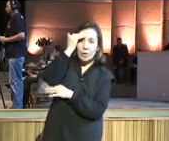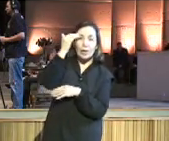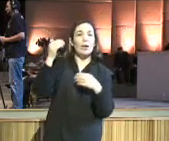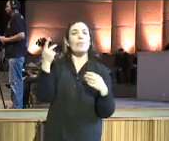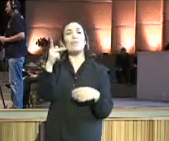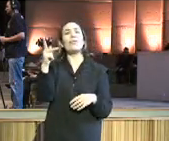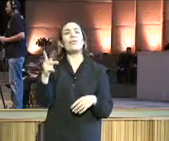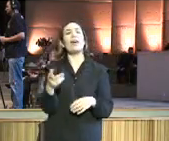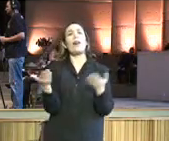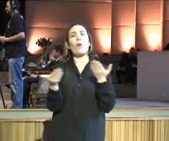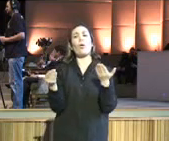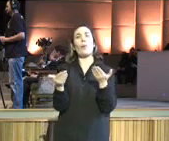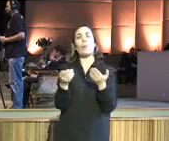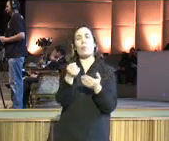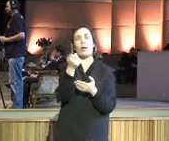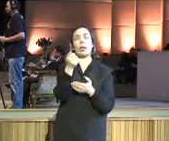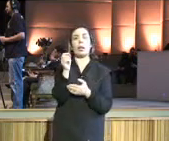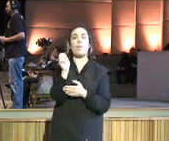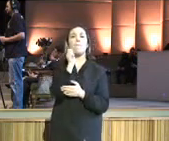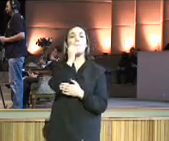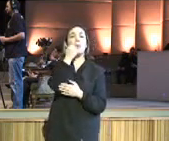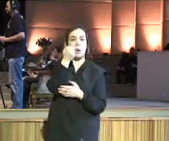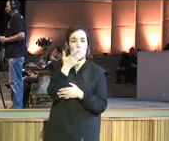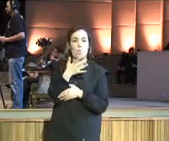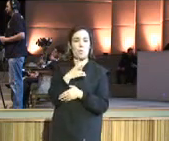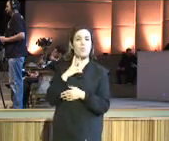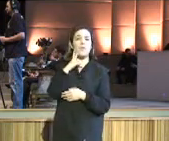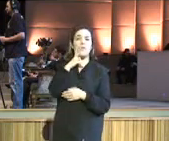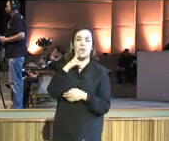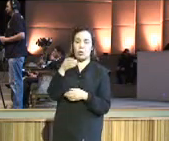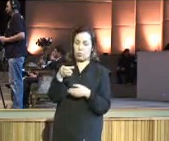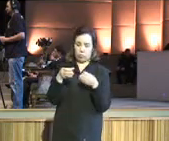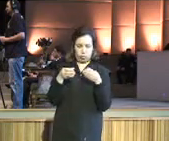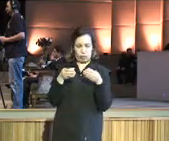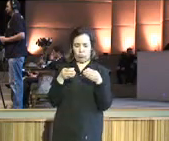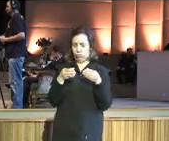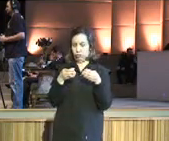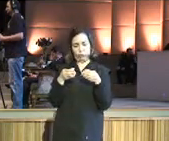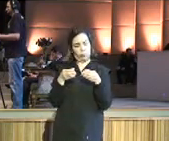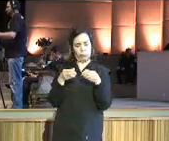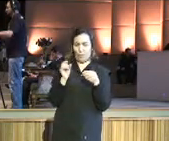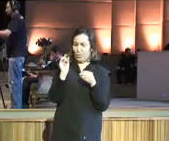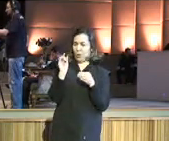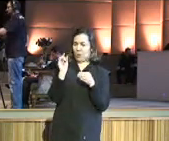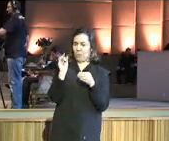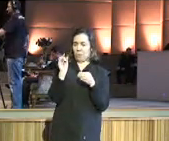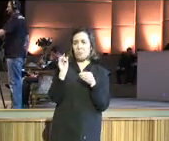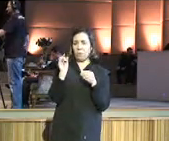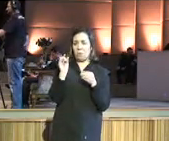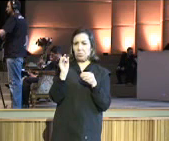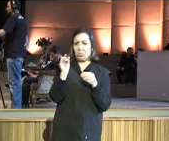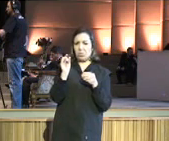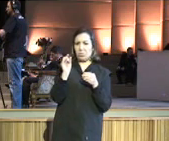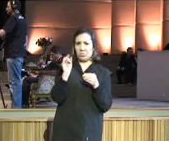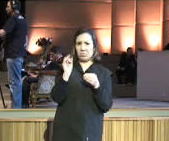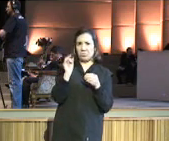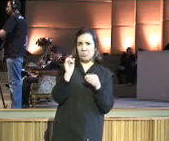vai receber daqui a pouquinho, e esse cálice pequenininho do suco de